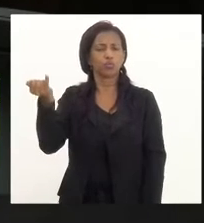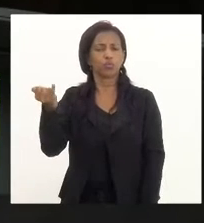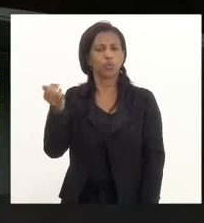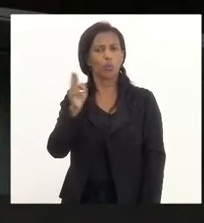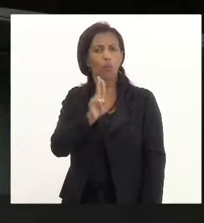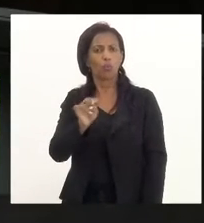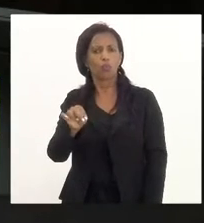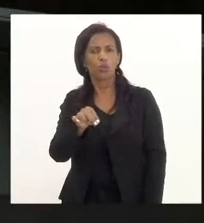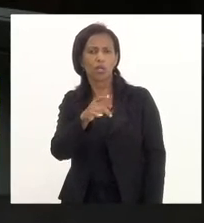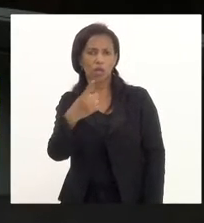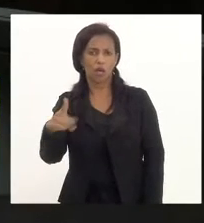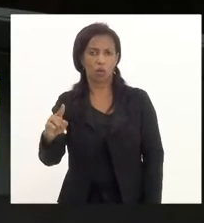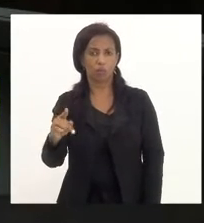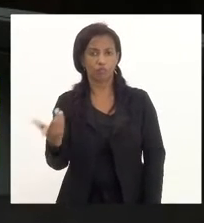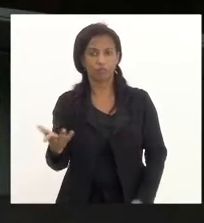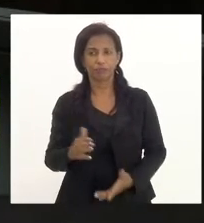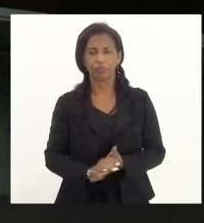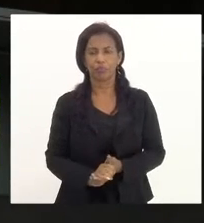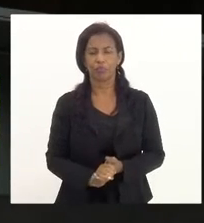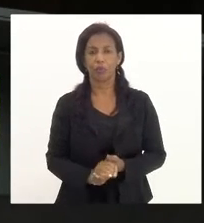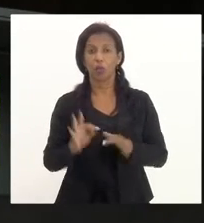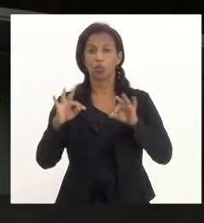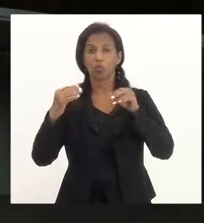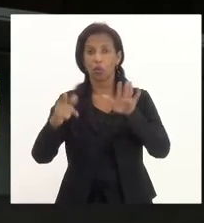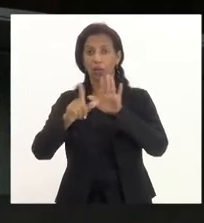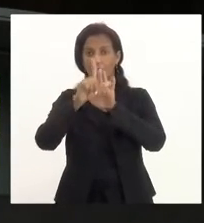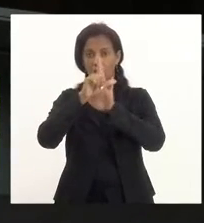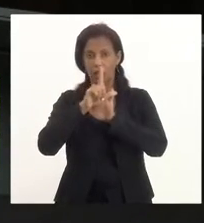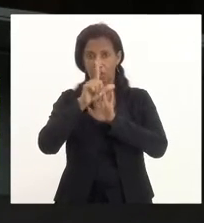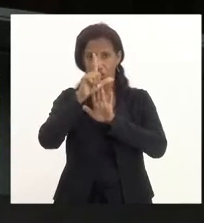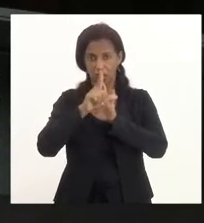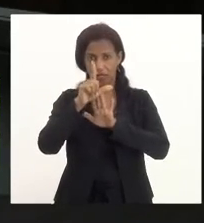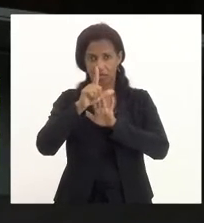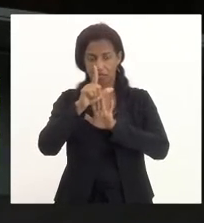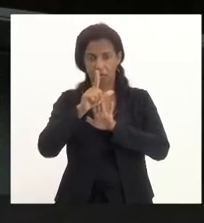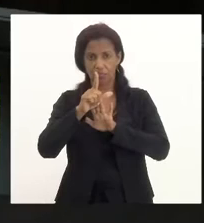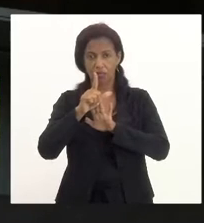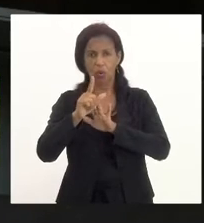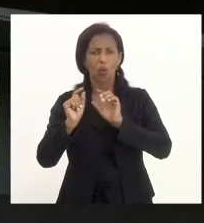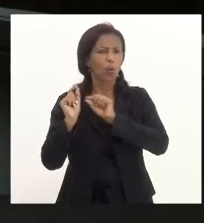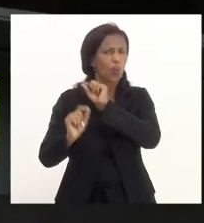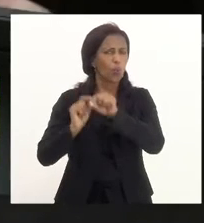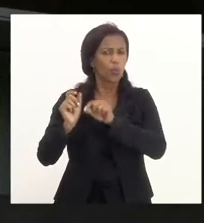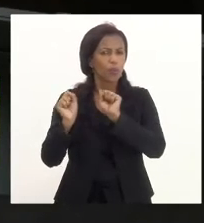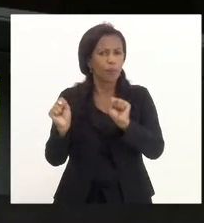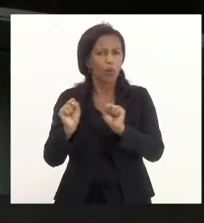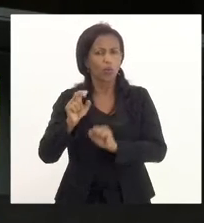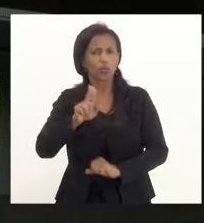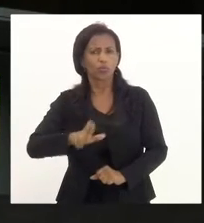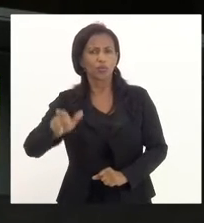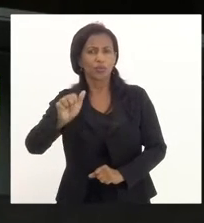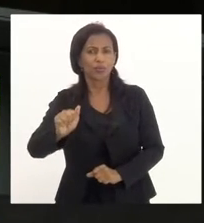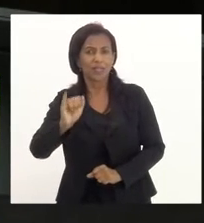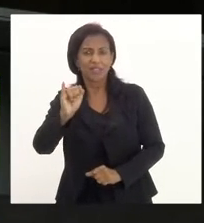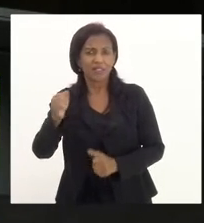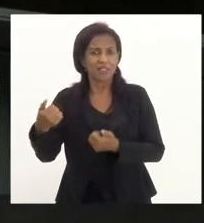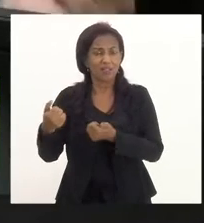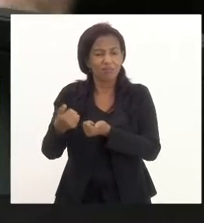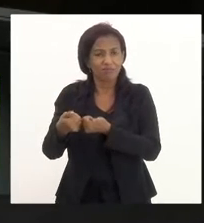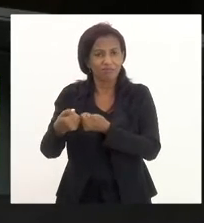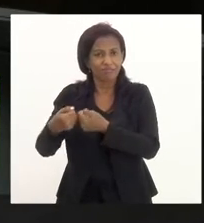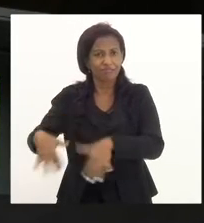então obviamente que ressalvado toda a legislação mas o que a gente puder utilizar porque senão vai sangrar o tesouro